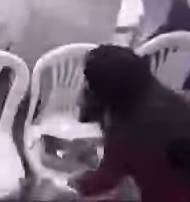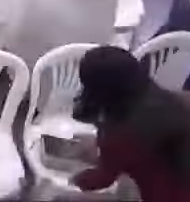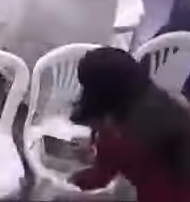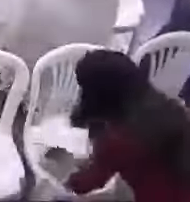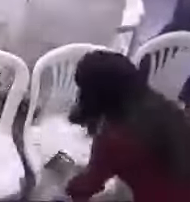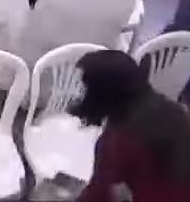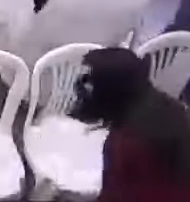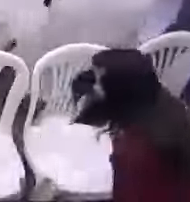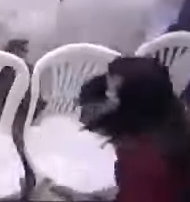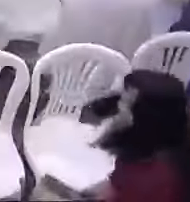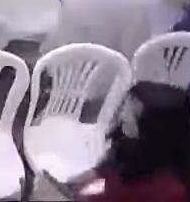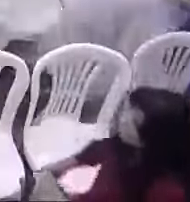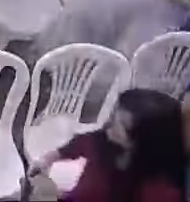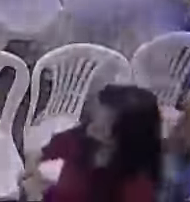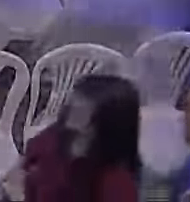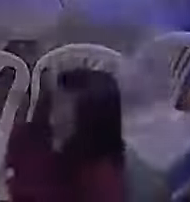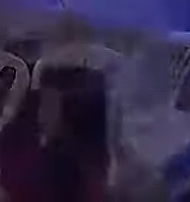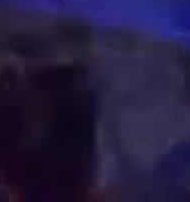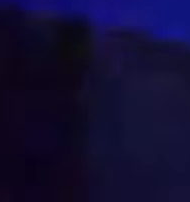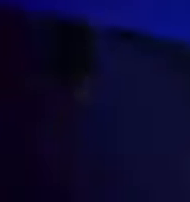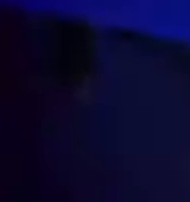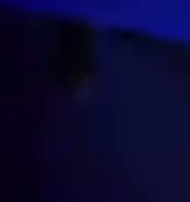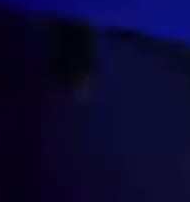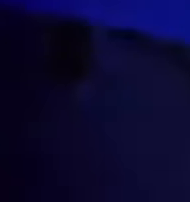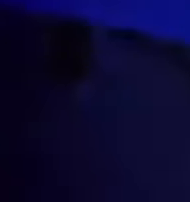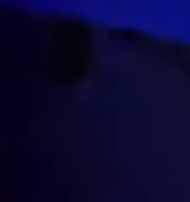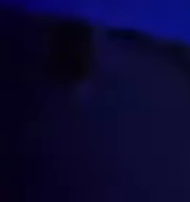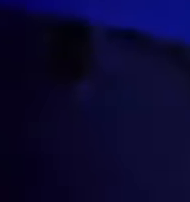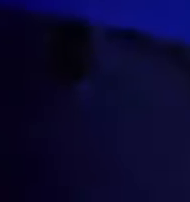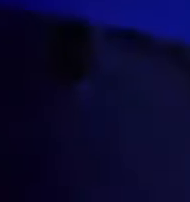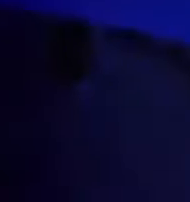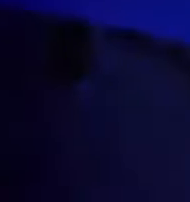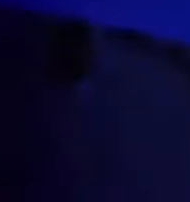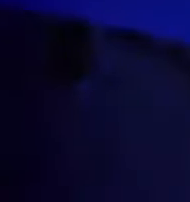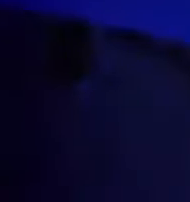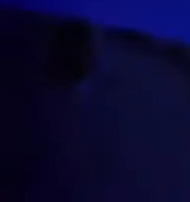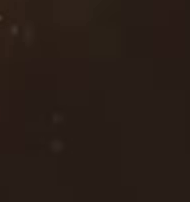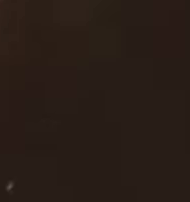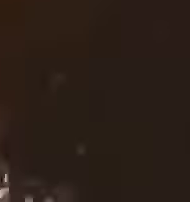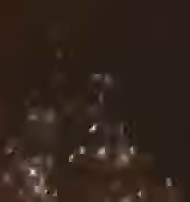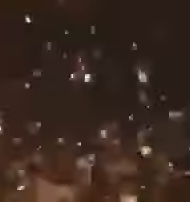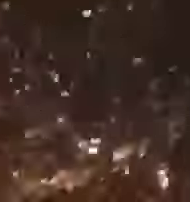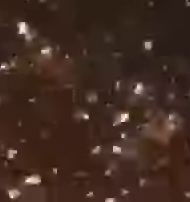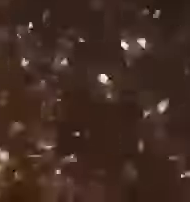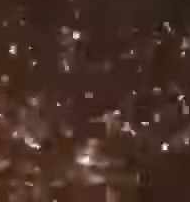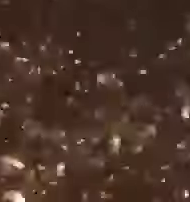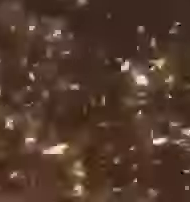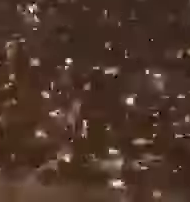Estou te esperando. Me chamo Evelyn e hoje eu vim contar um pouco do meu testemunho.